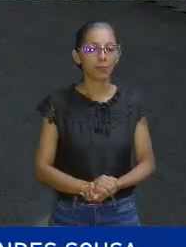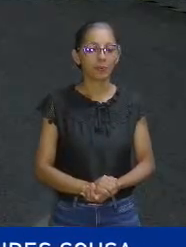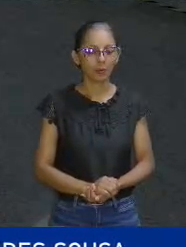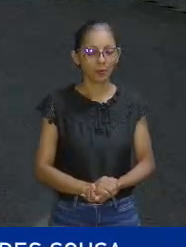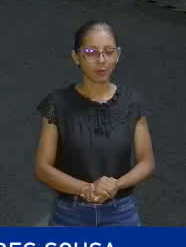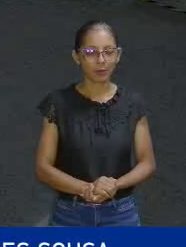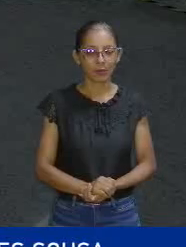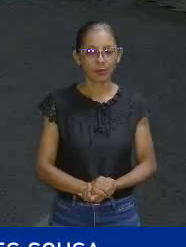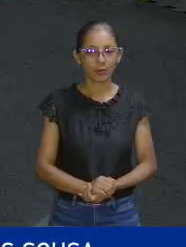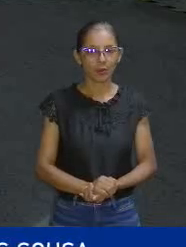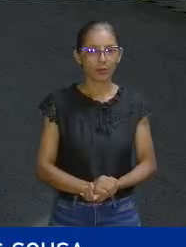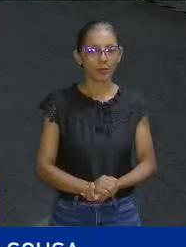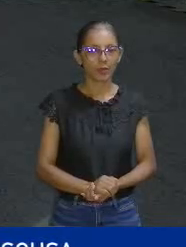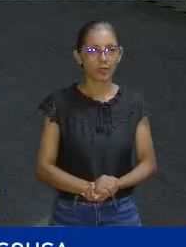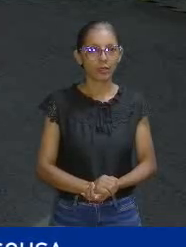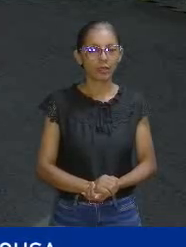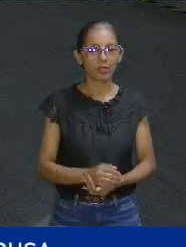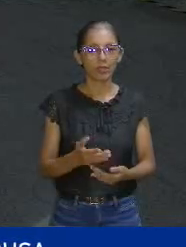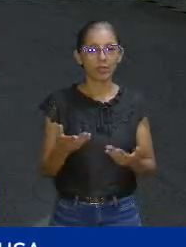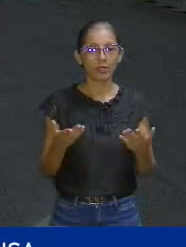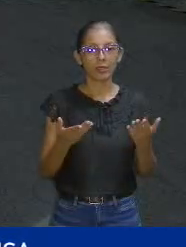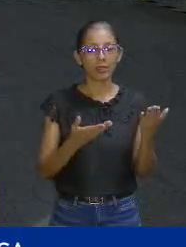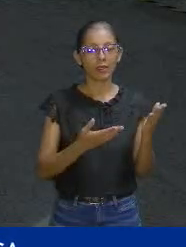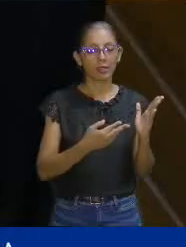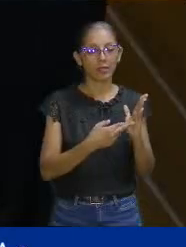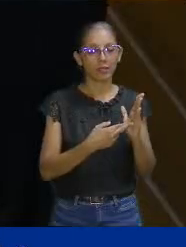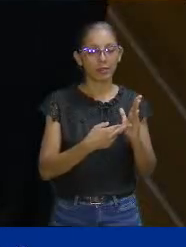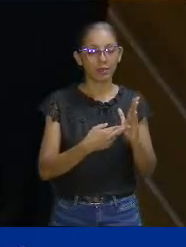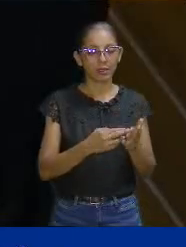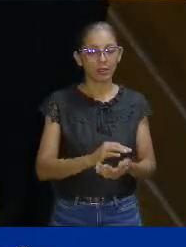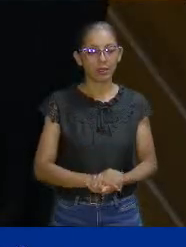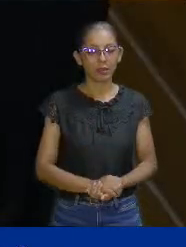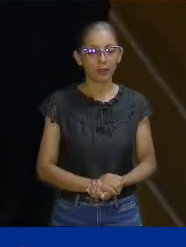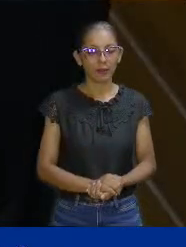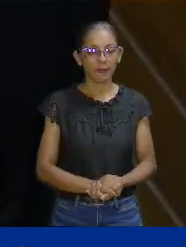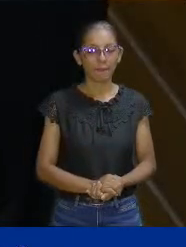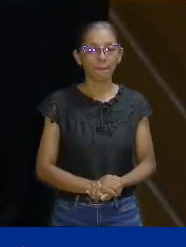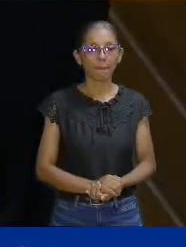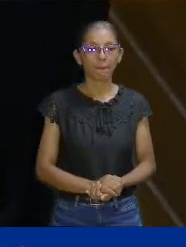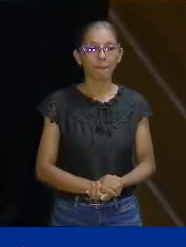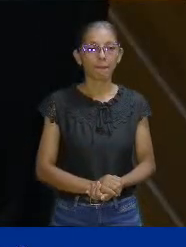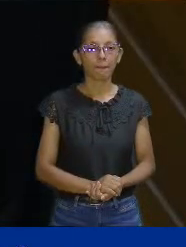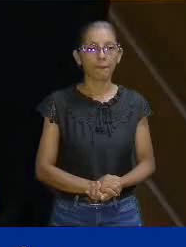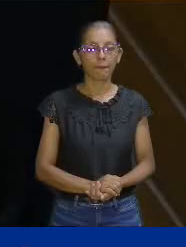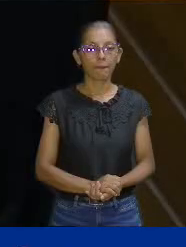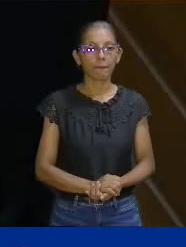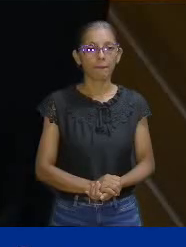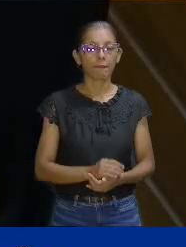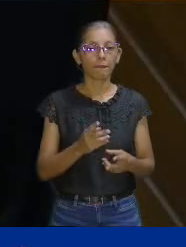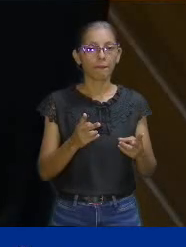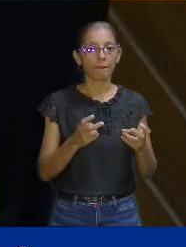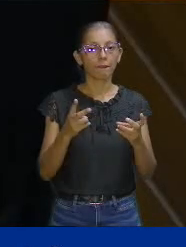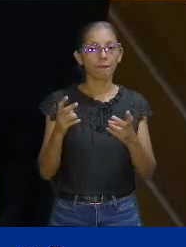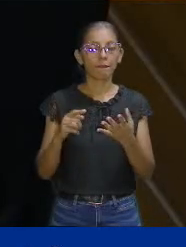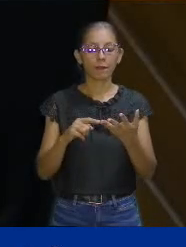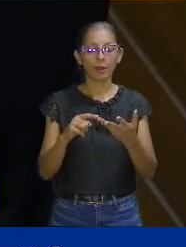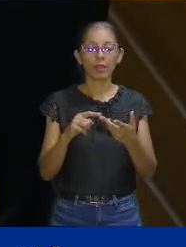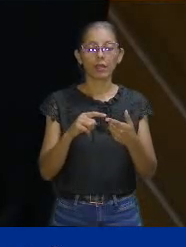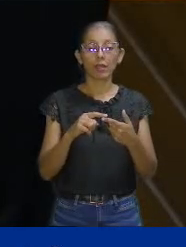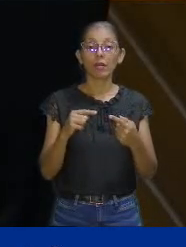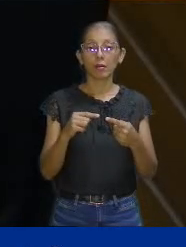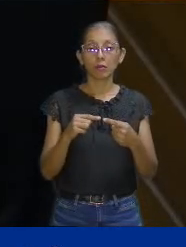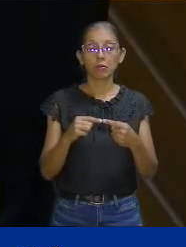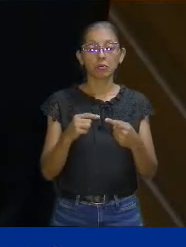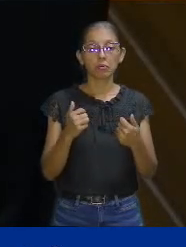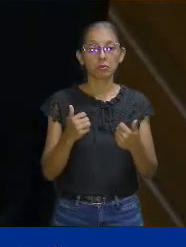A palavra ao relator. Sobre a admissibilidade, eu estou vendo que preenche os pressupostos